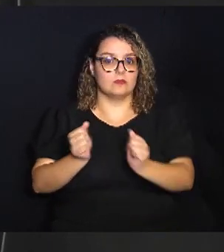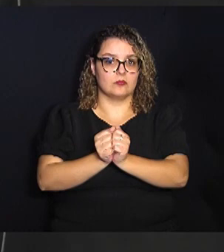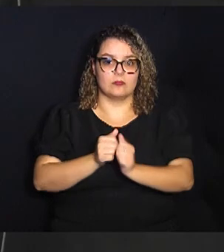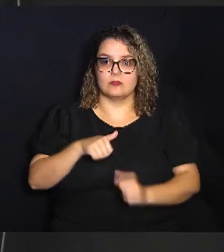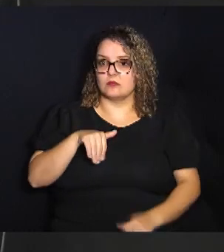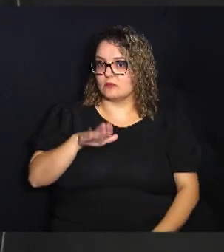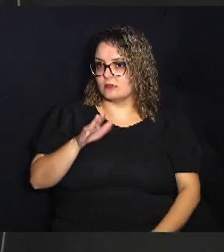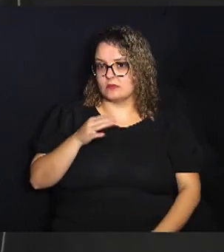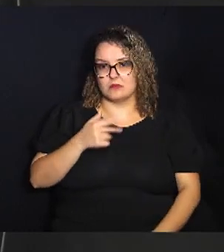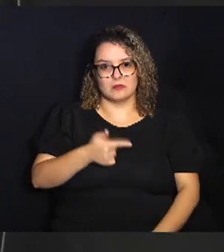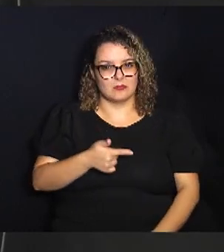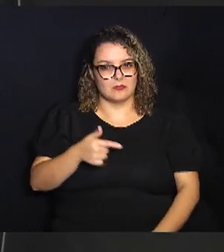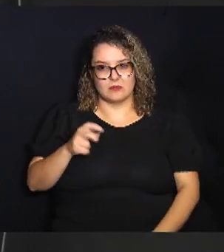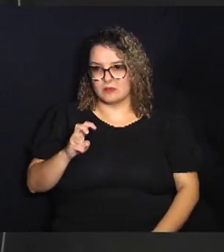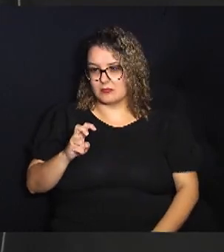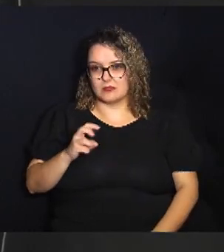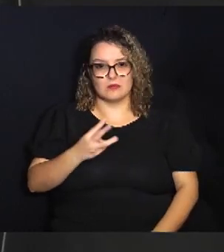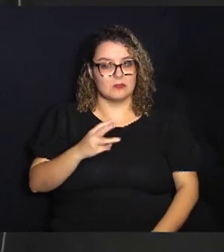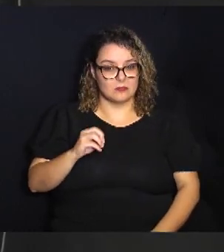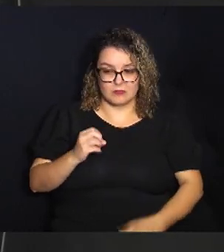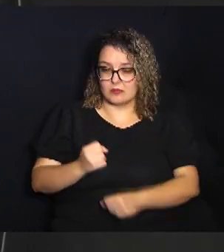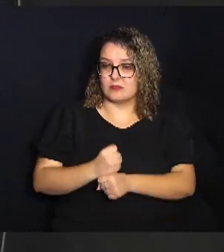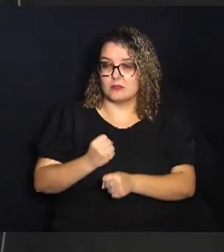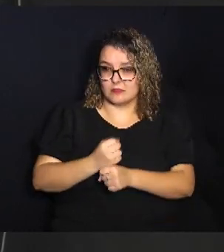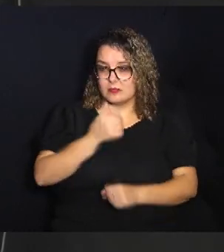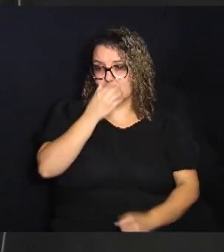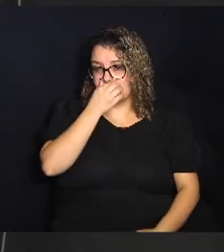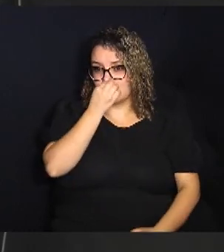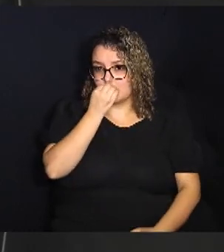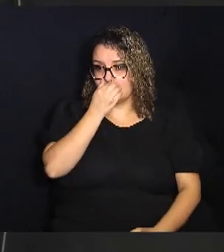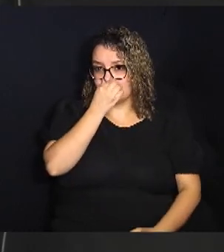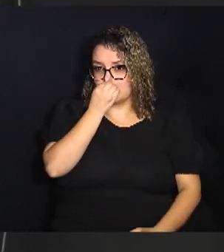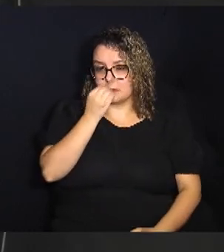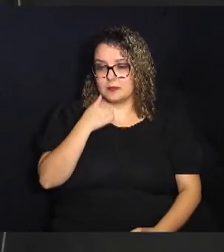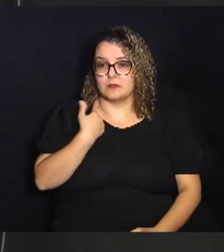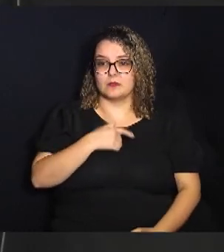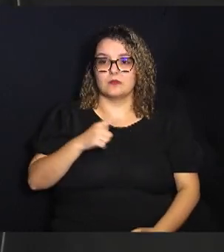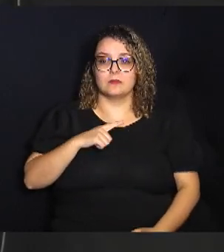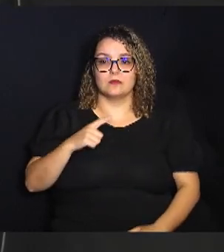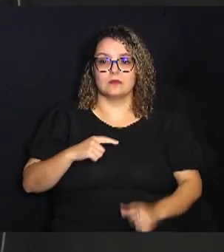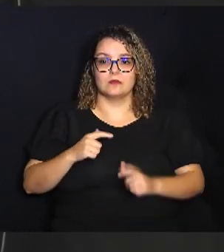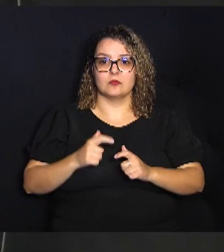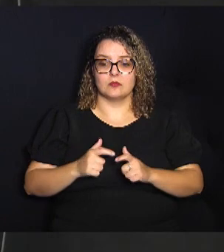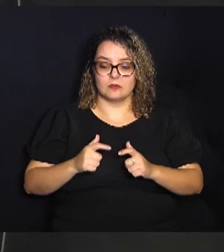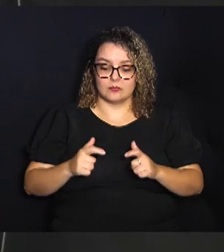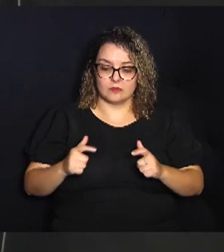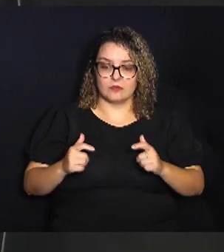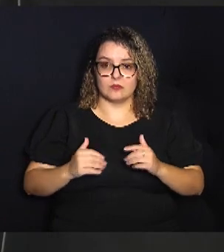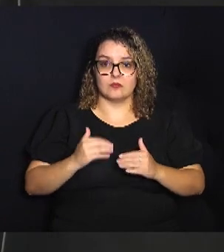mais de 25, 30 anos. Nós tivemos um crescimento